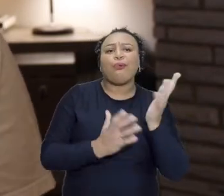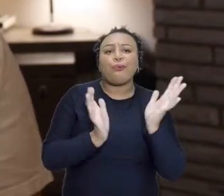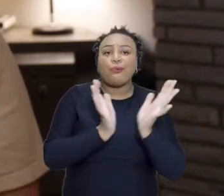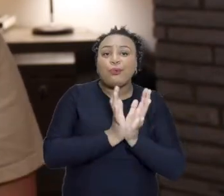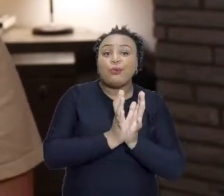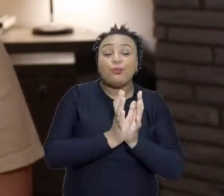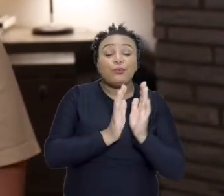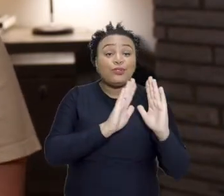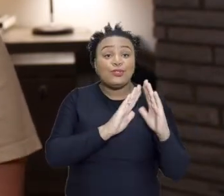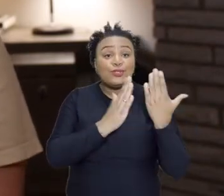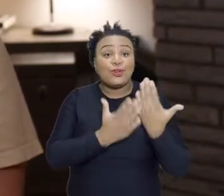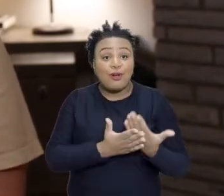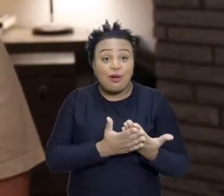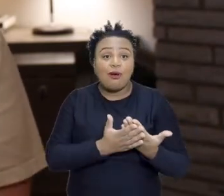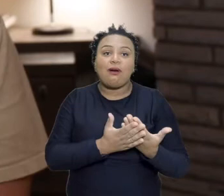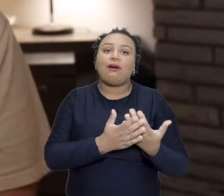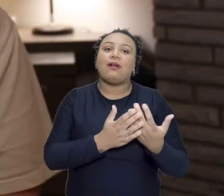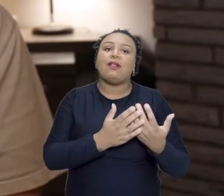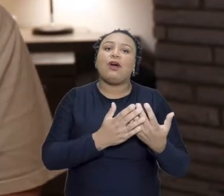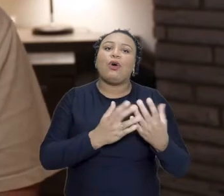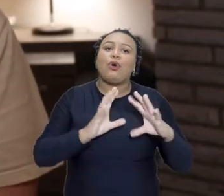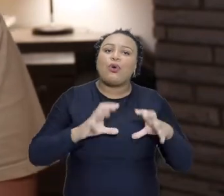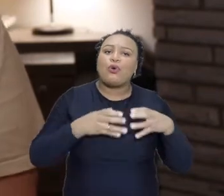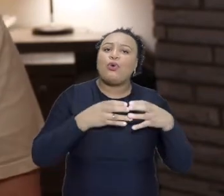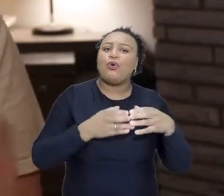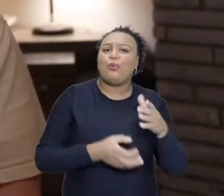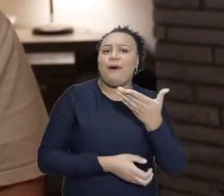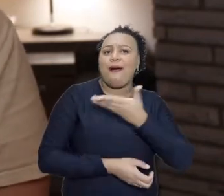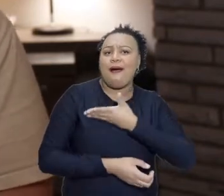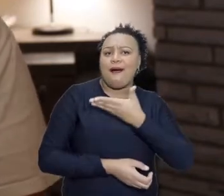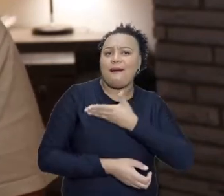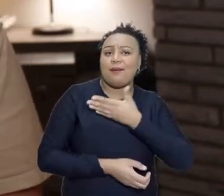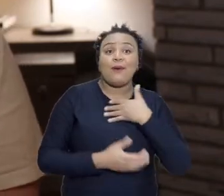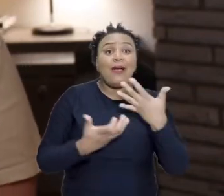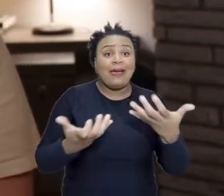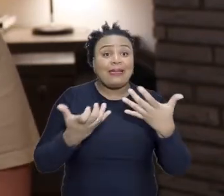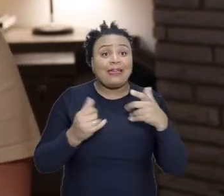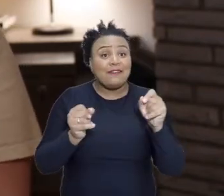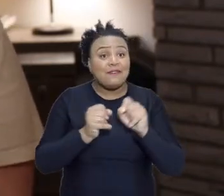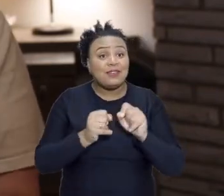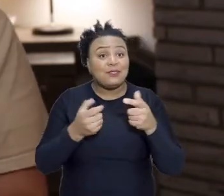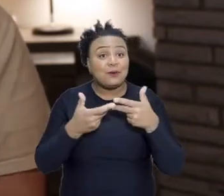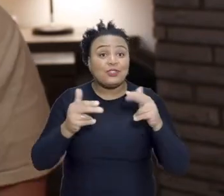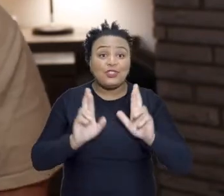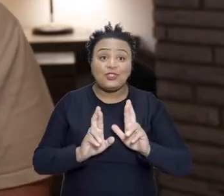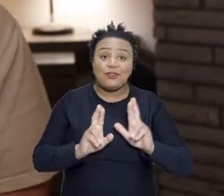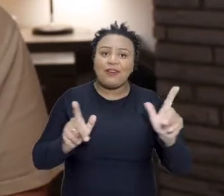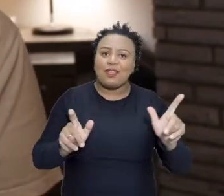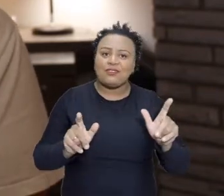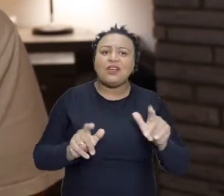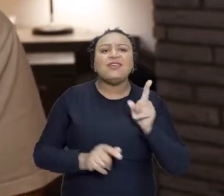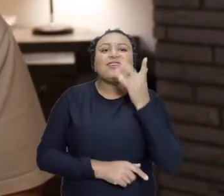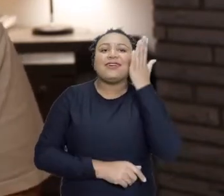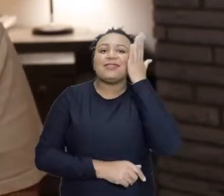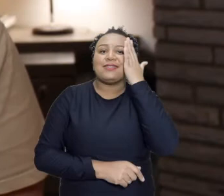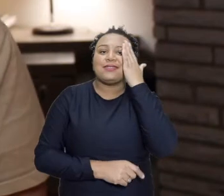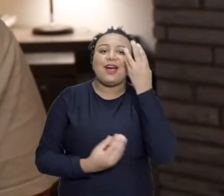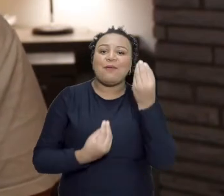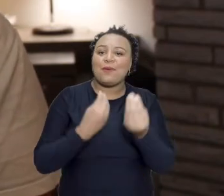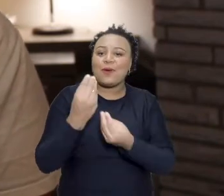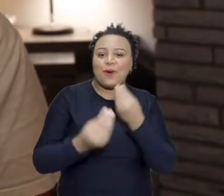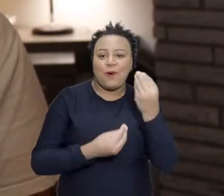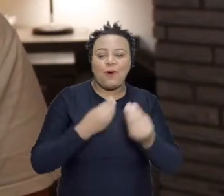escola, do seu grupo de amigos que quer fazer alguma coisa diferente, então você já sabe como lidar, você já